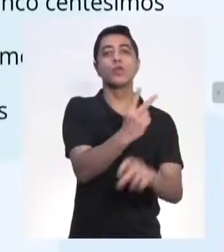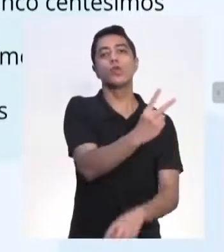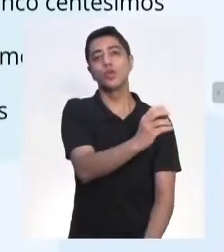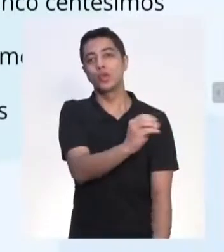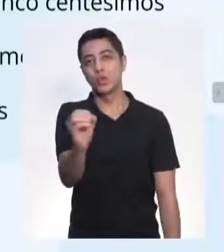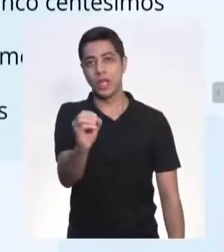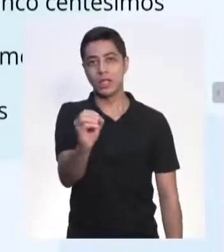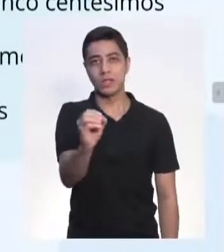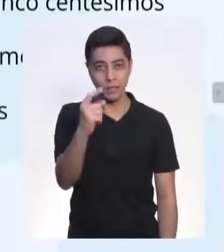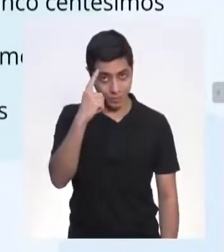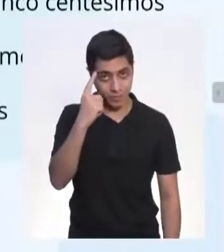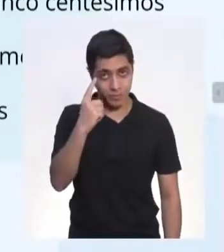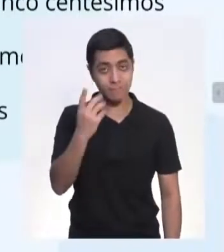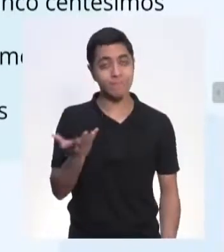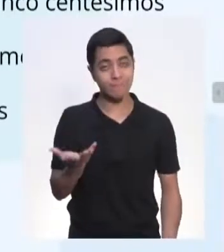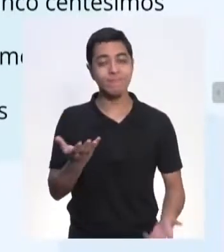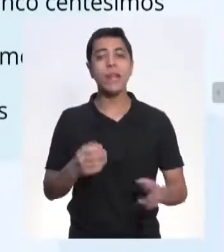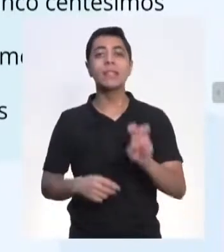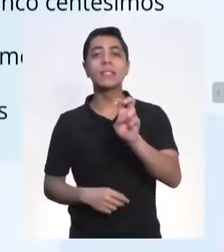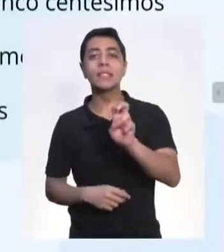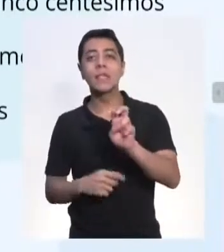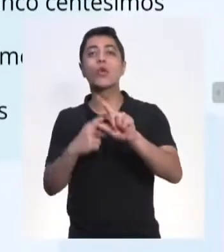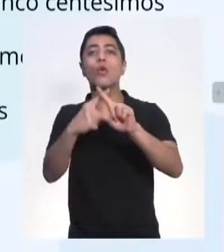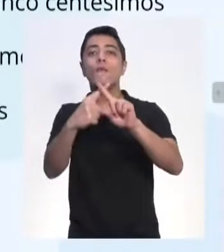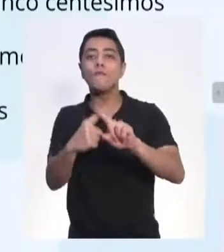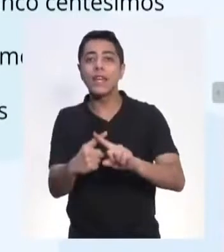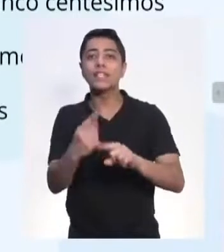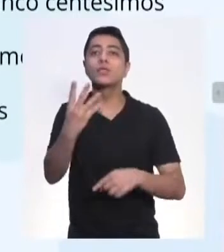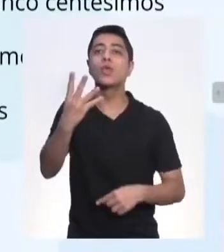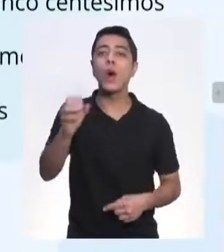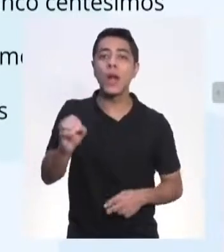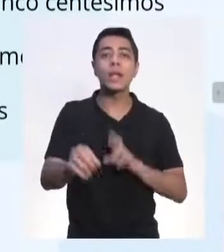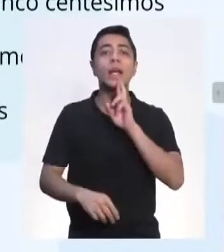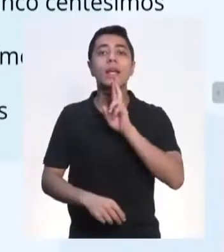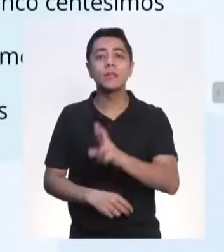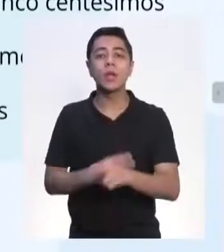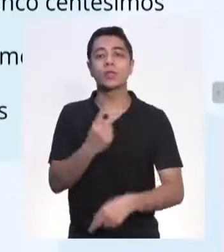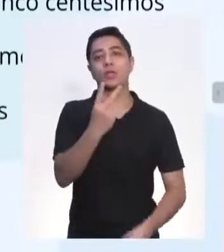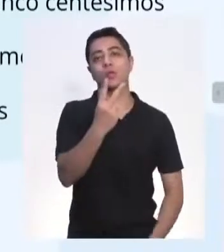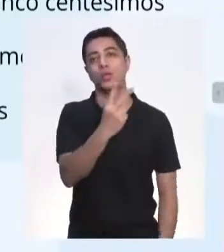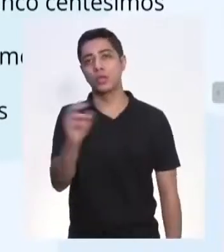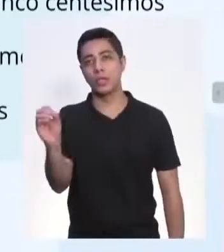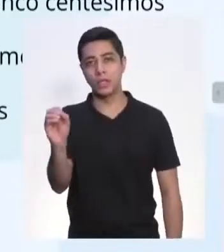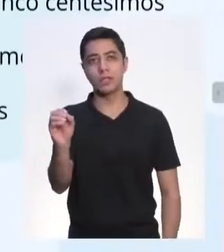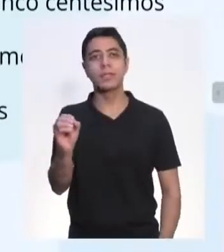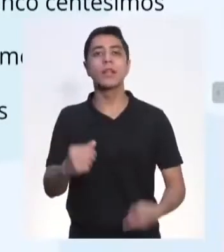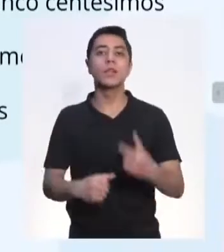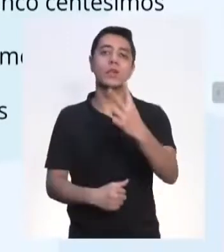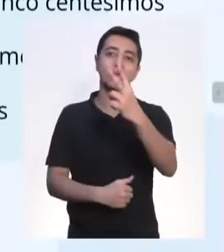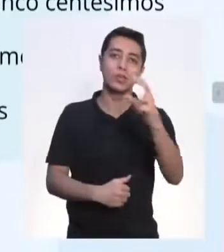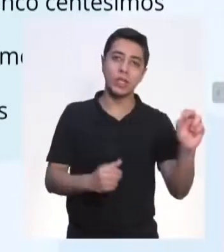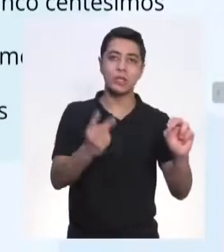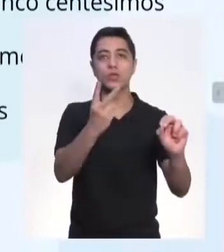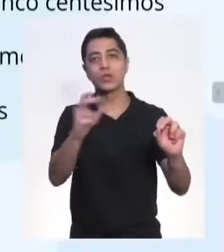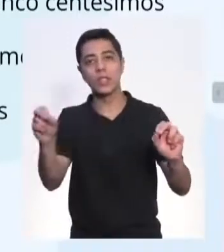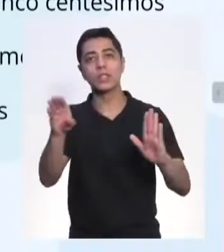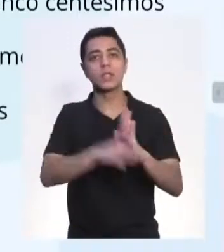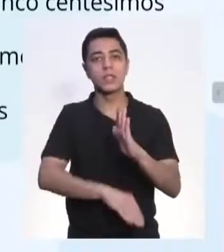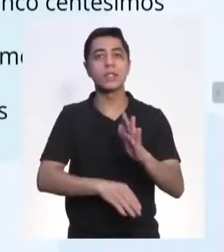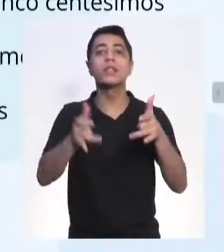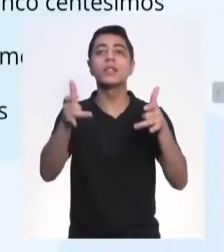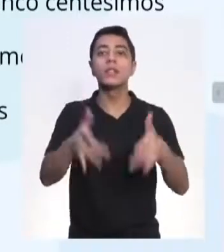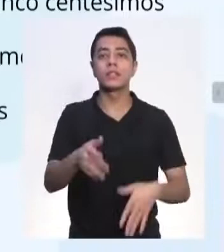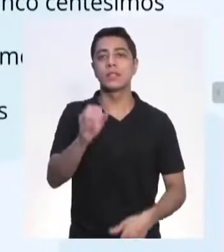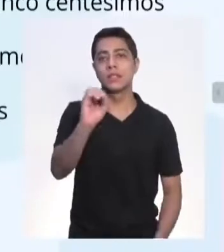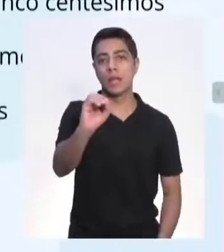40, 200 e resto 0. Então, a fração 7/40 avos